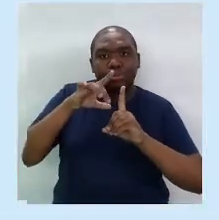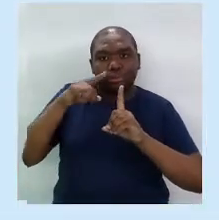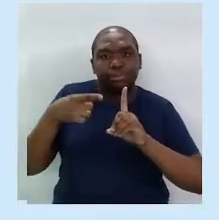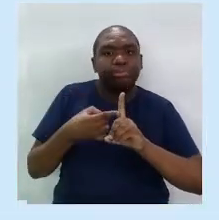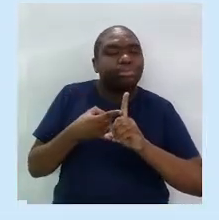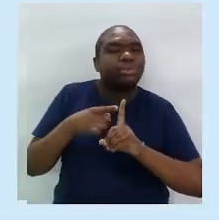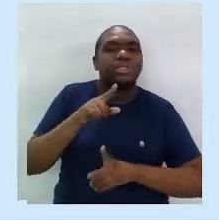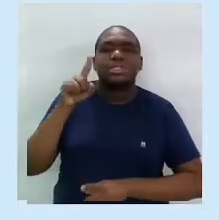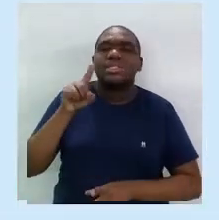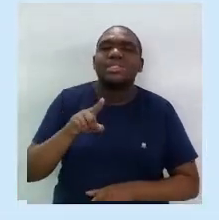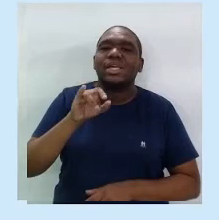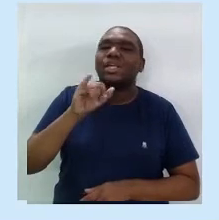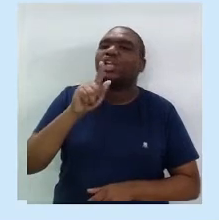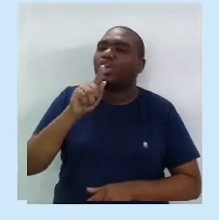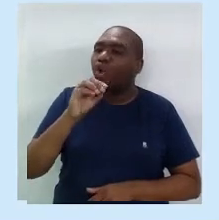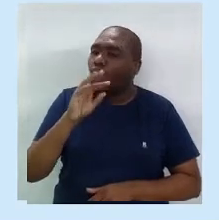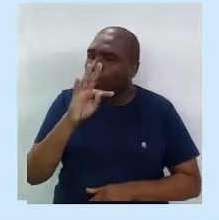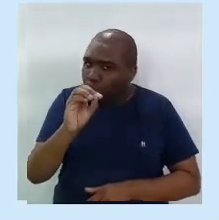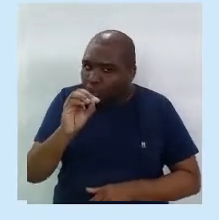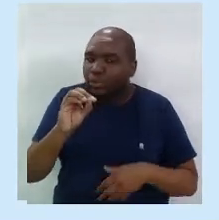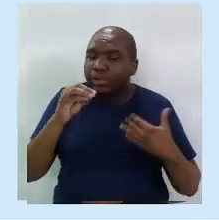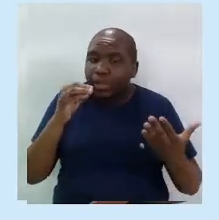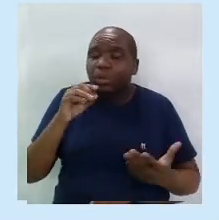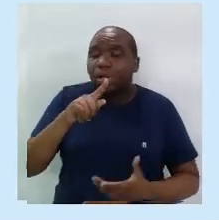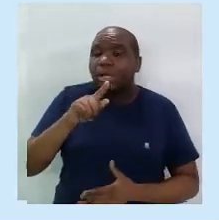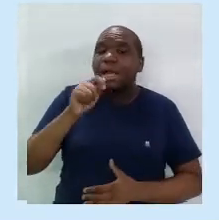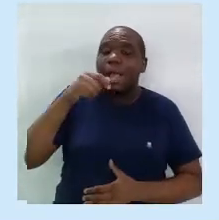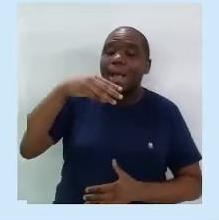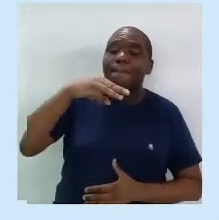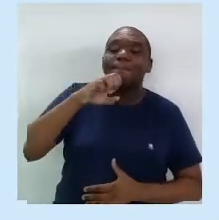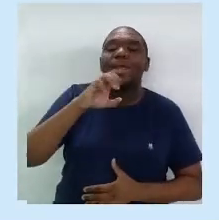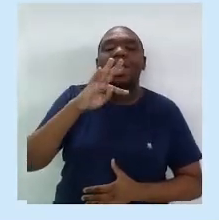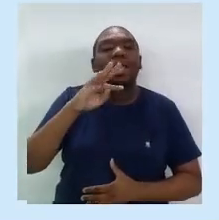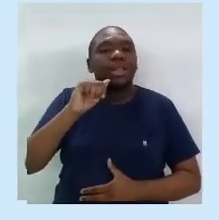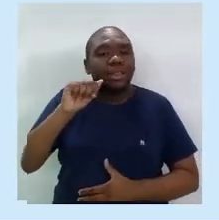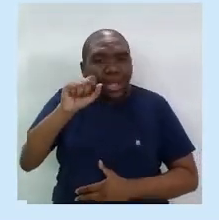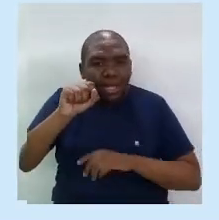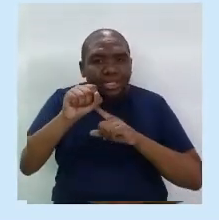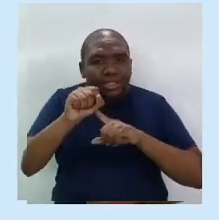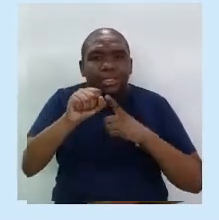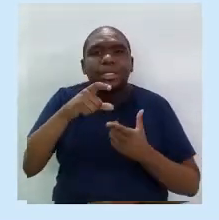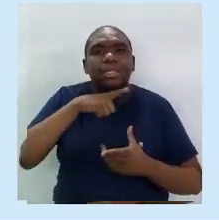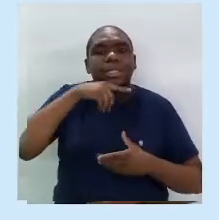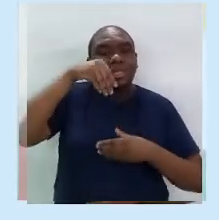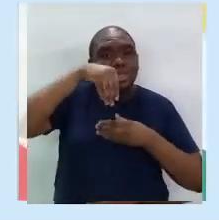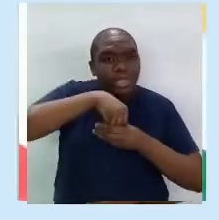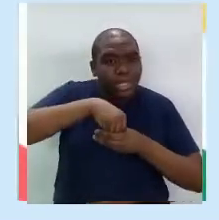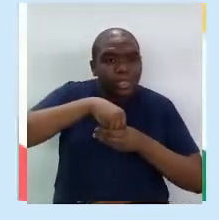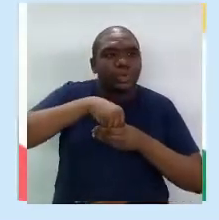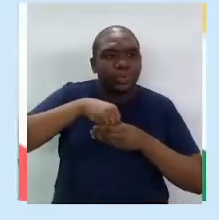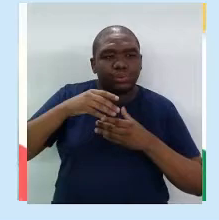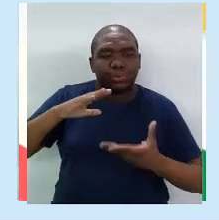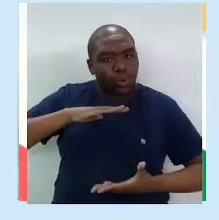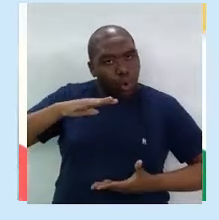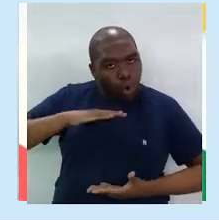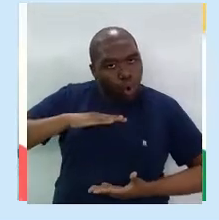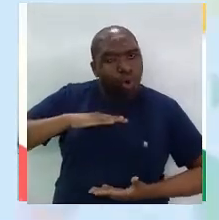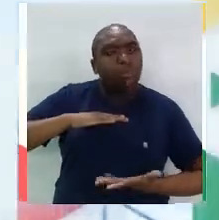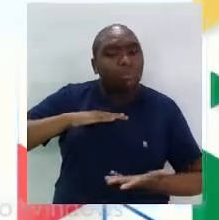darão origem ao zigoto. Então, os gametas que são produzidos nas